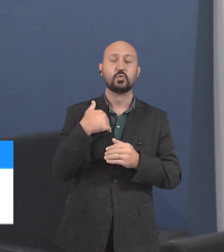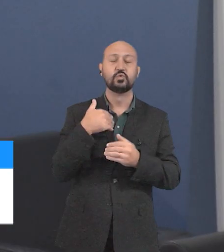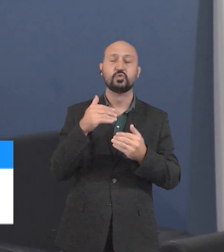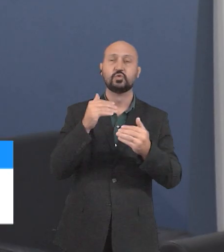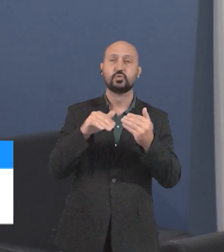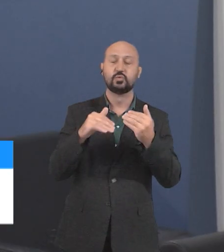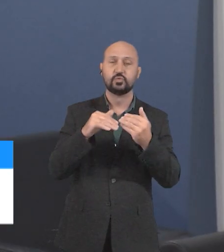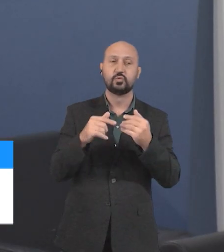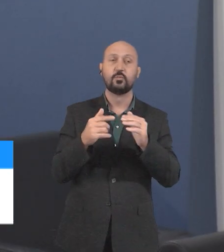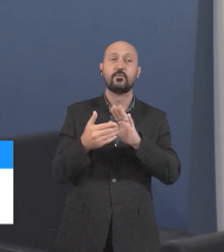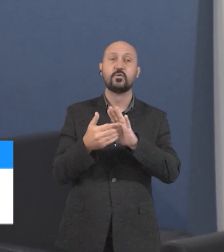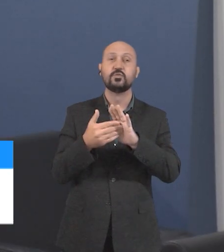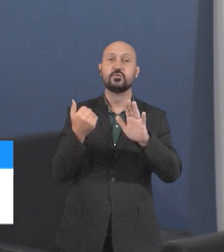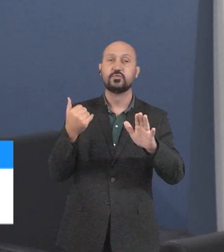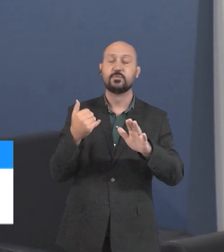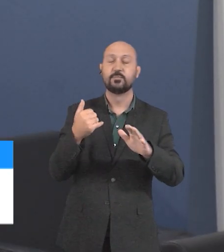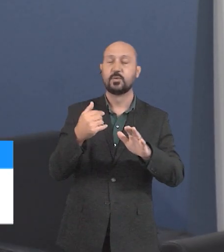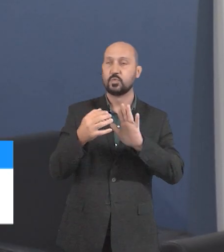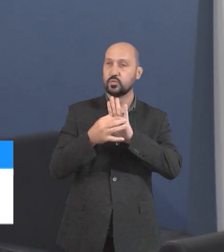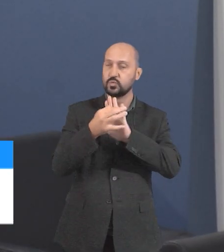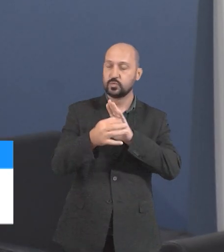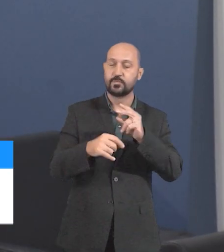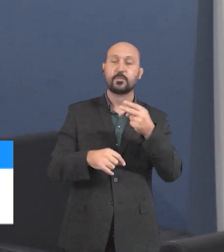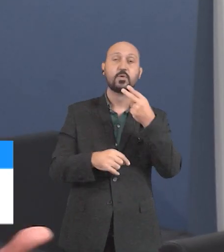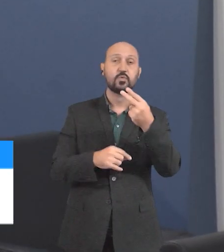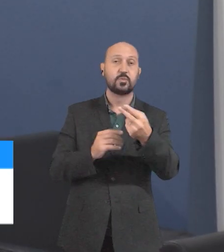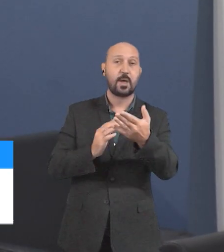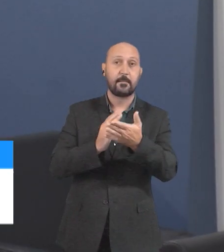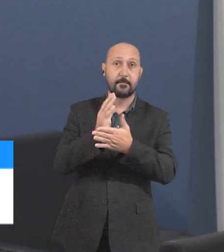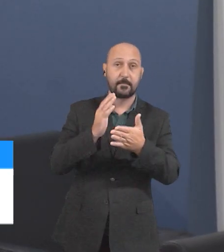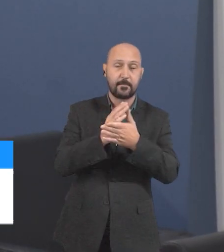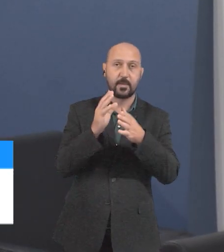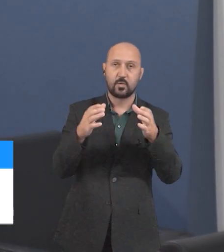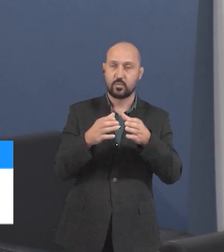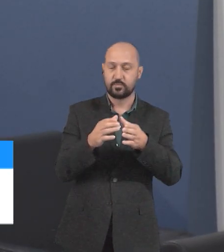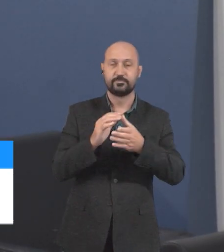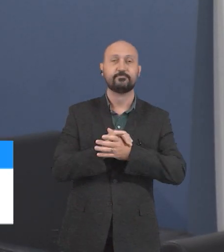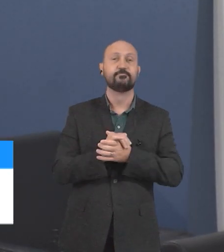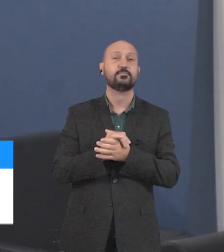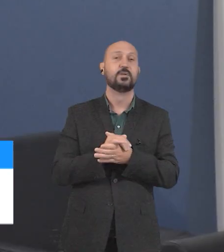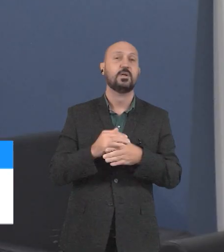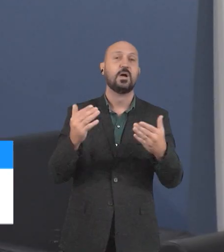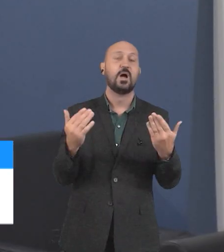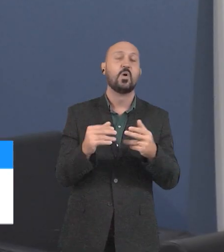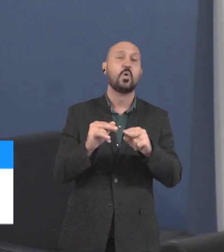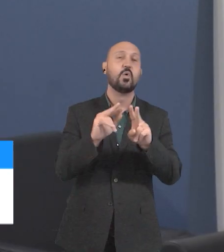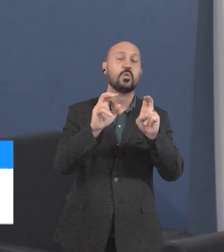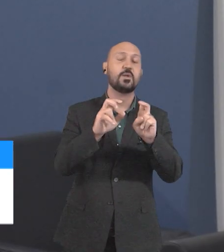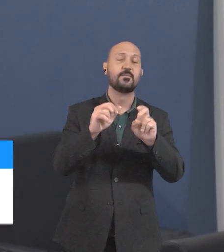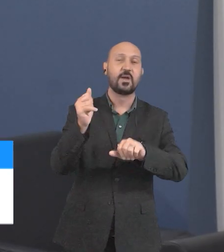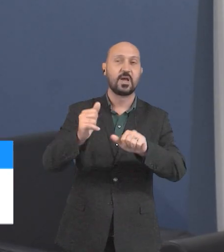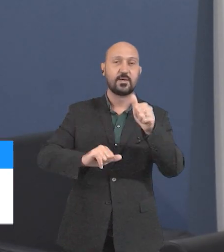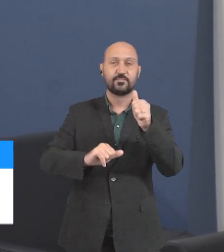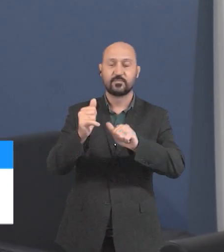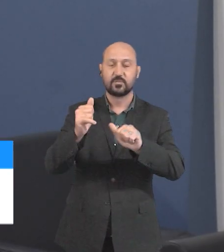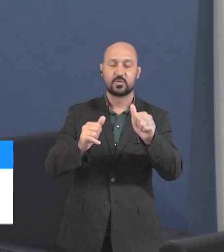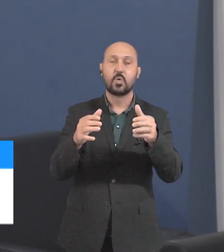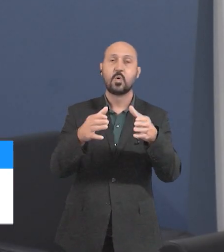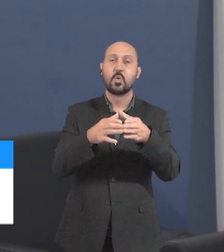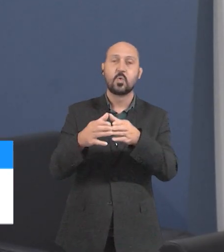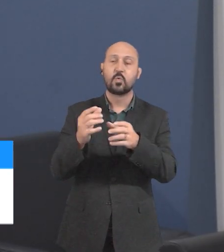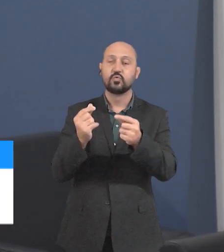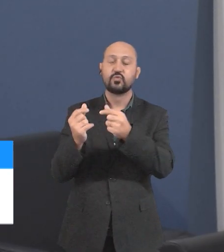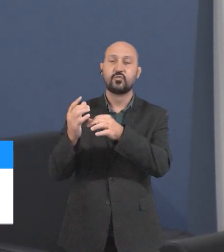foram rejeitadas. Uma foi retirada pelo autor e 2 foram aprovadas pela comissão. Agora, a matéria vai para análise